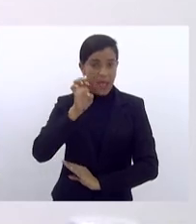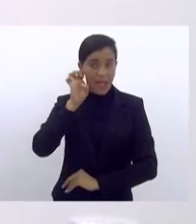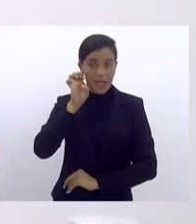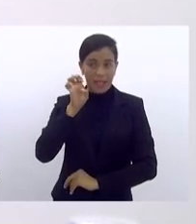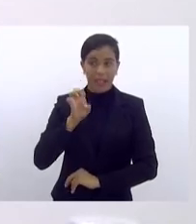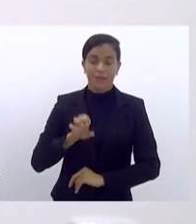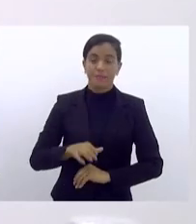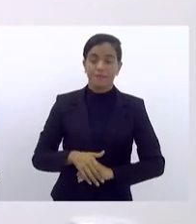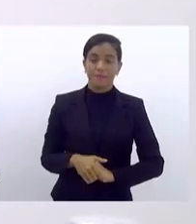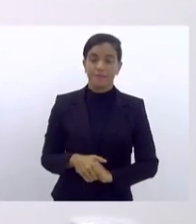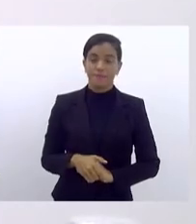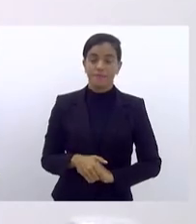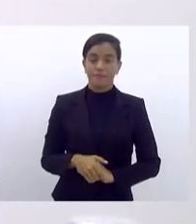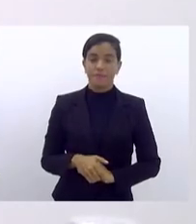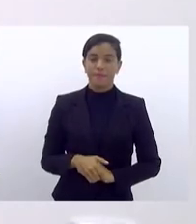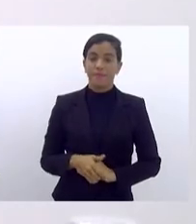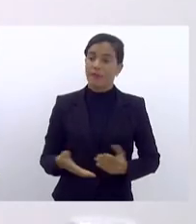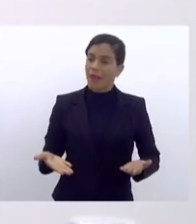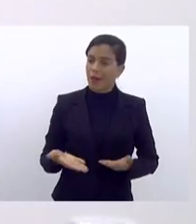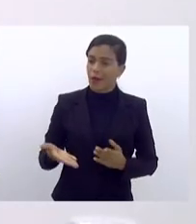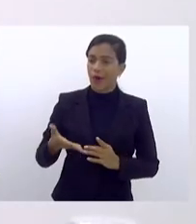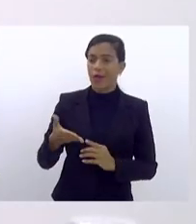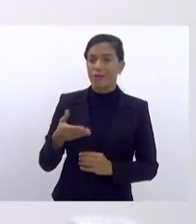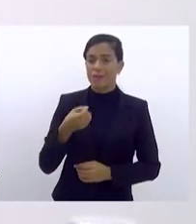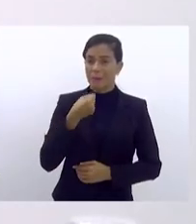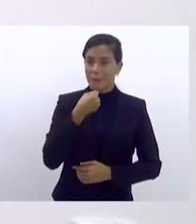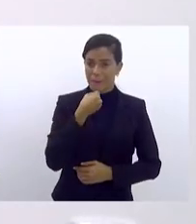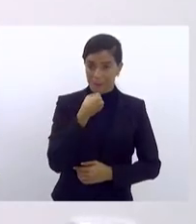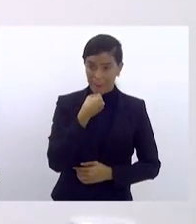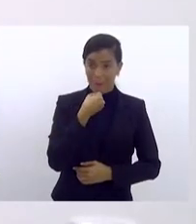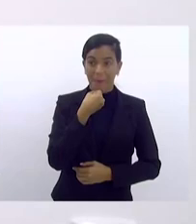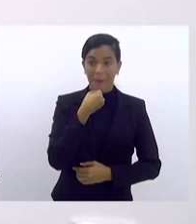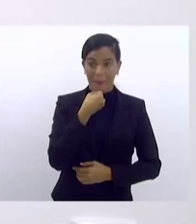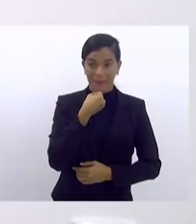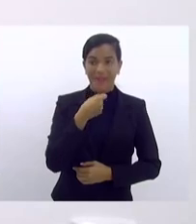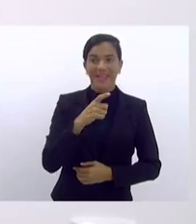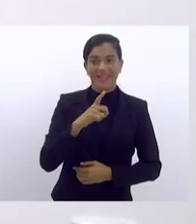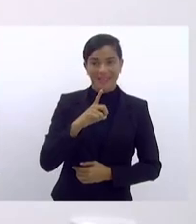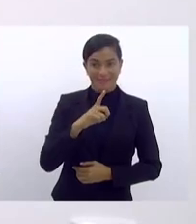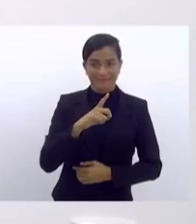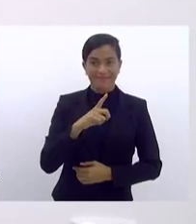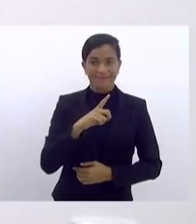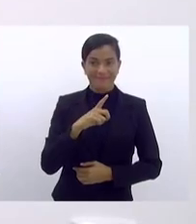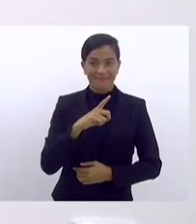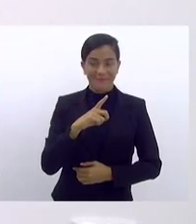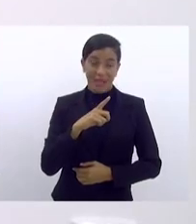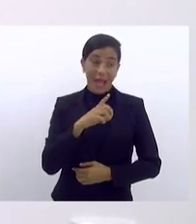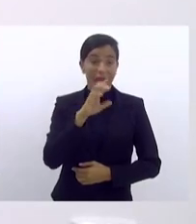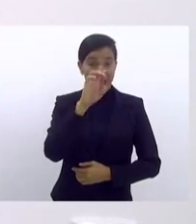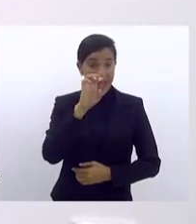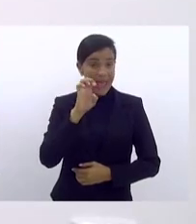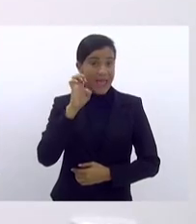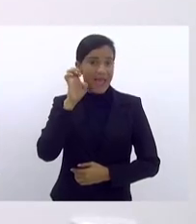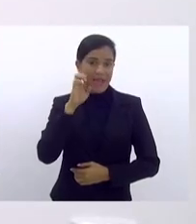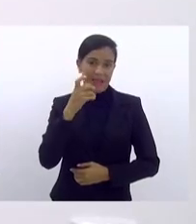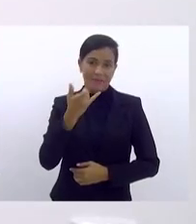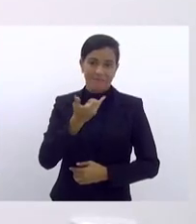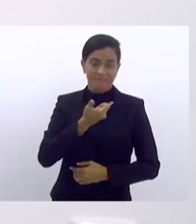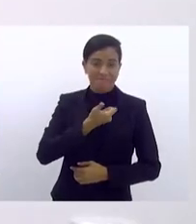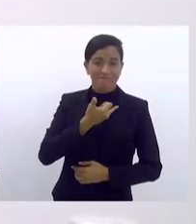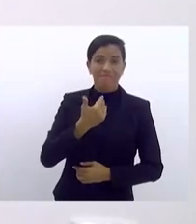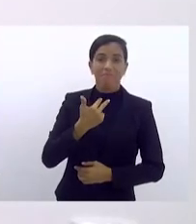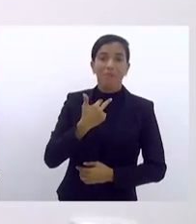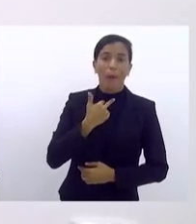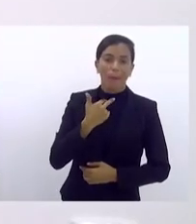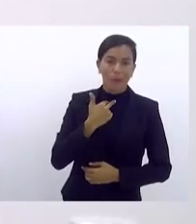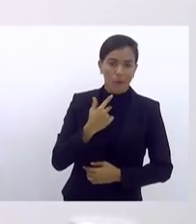eu queria agora passar a palavra teve presente teve comigo justificou que precisava se ausentar por outros